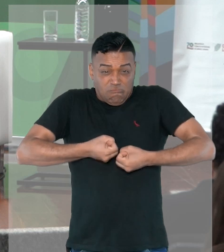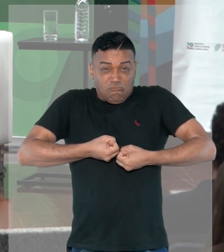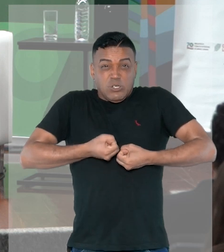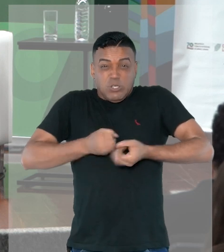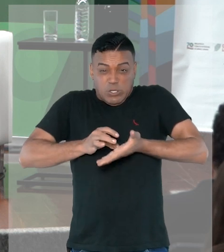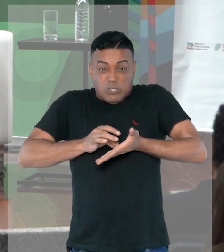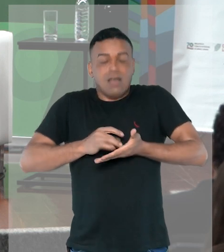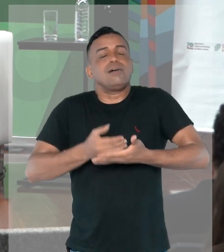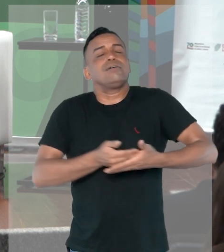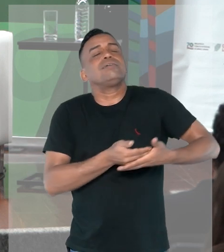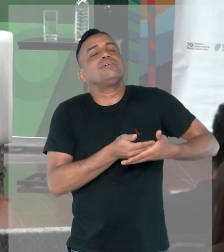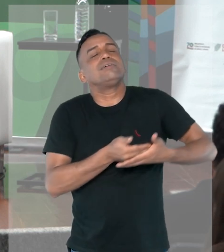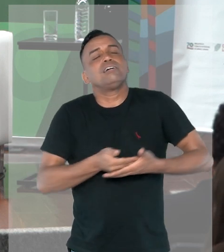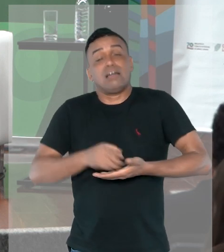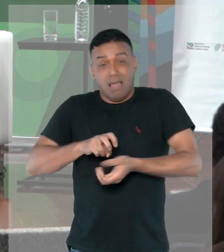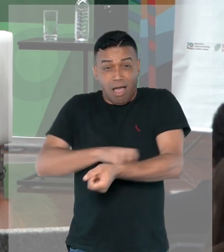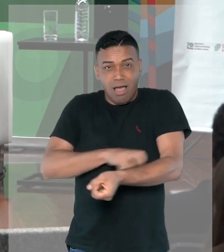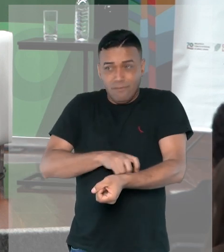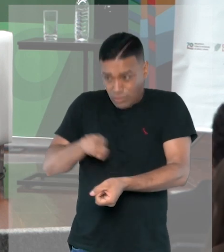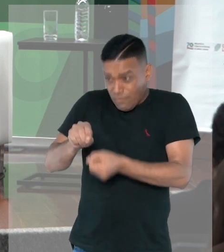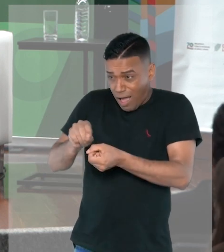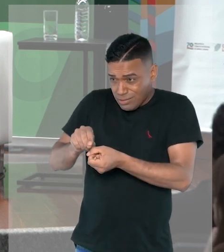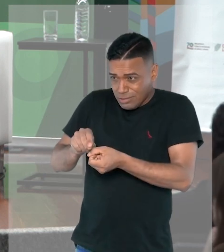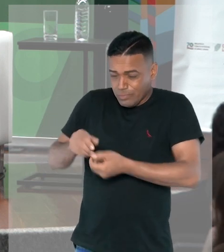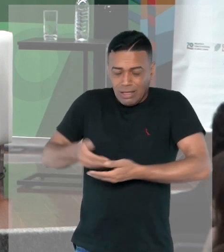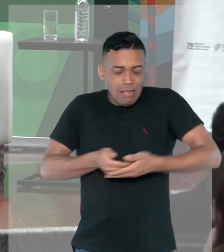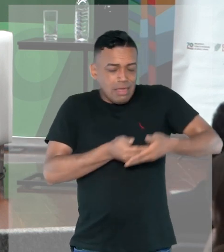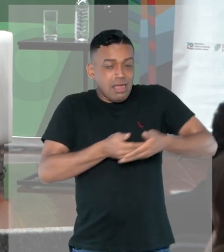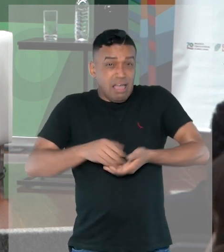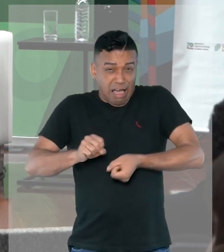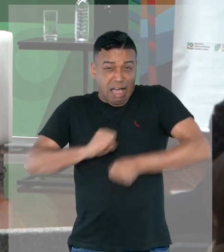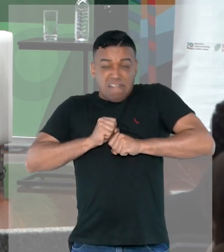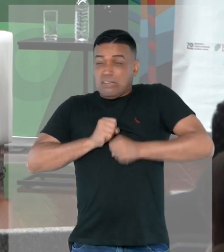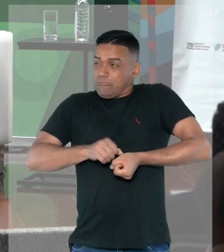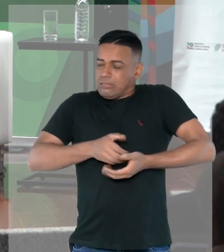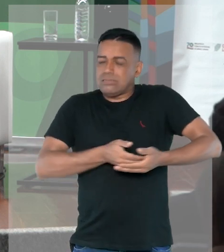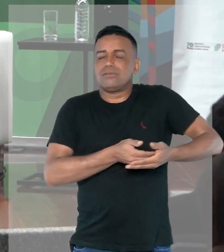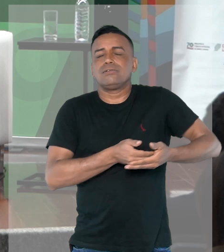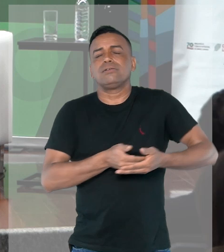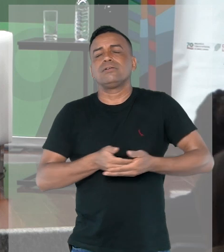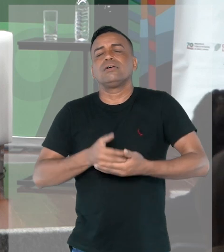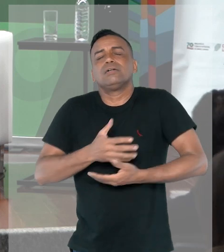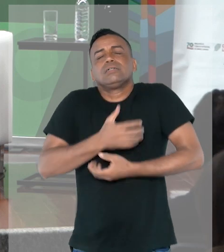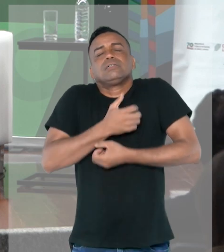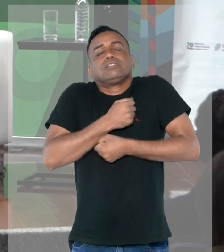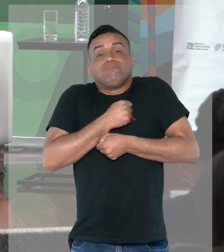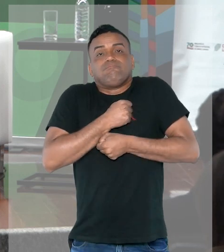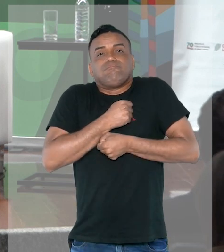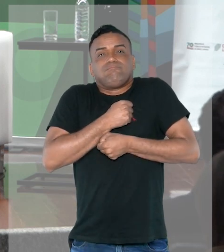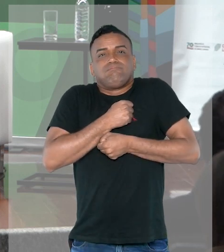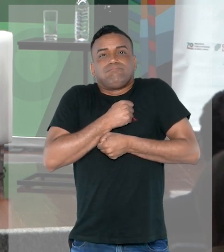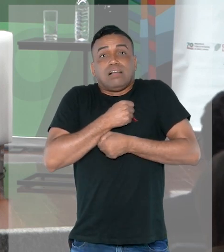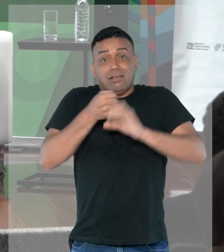minha raivinha. Você faz isso quando você está bravinho? Nana, nenê. Acolhe. Acolhe os